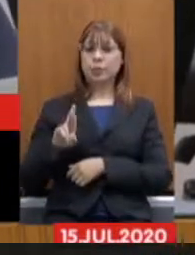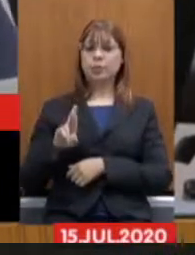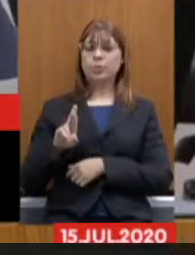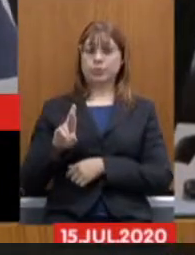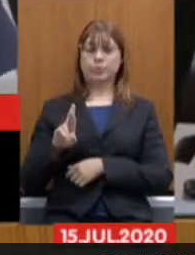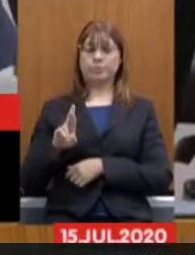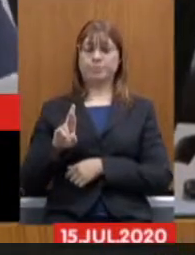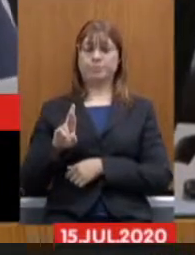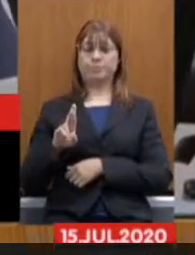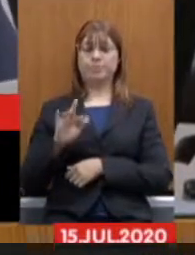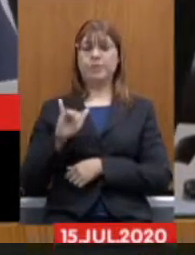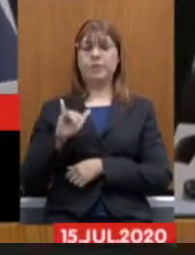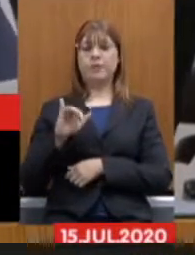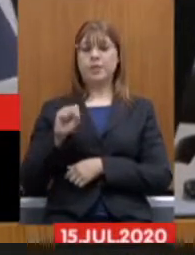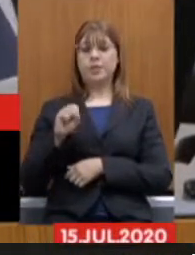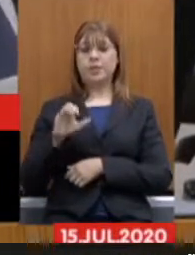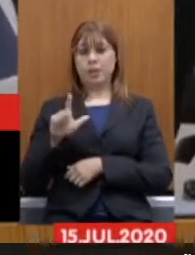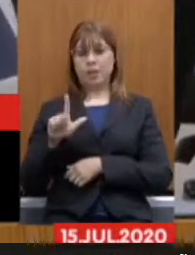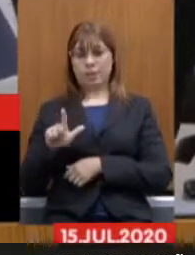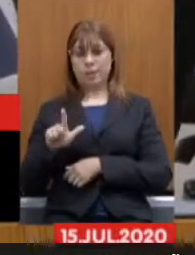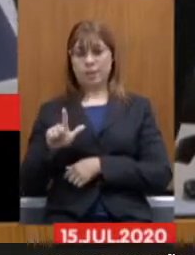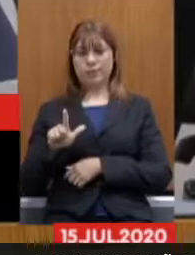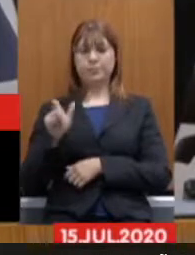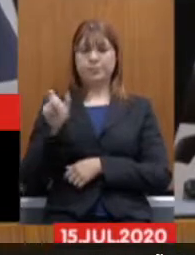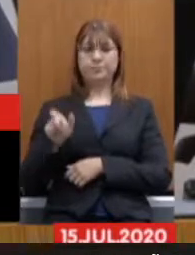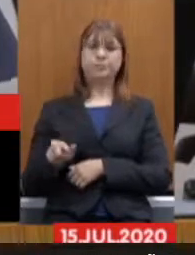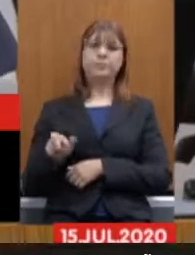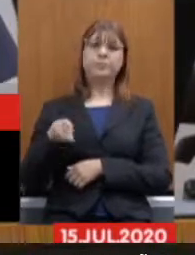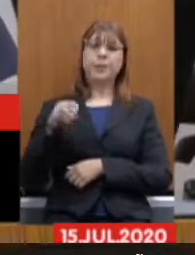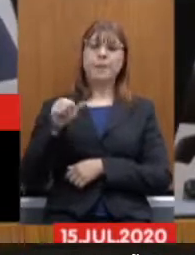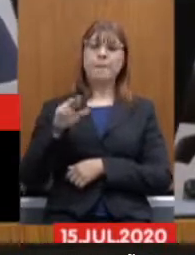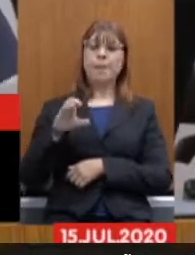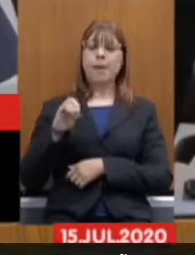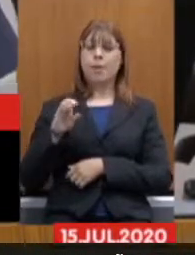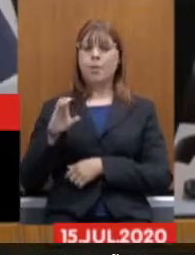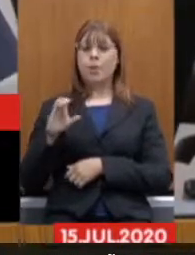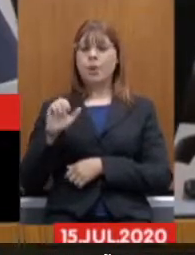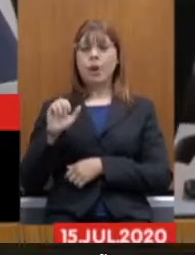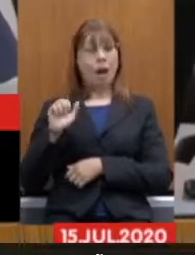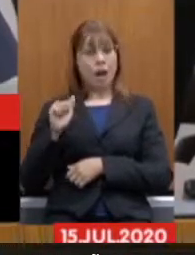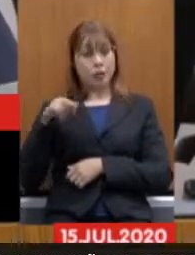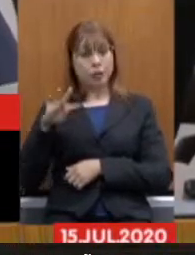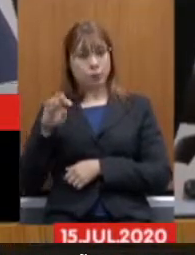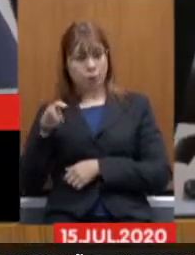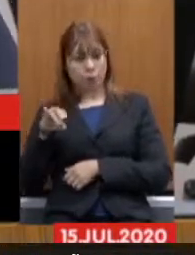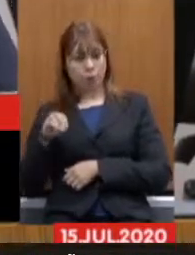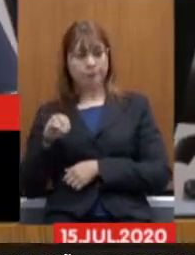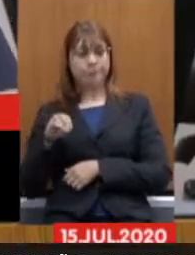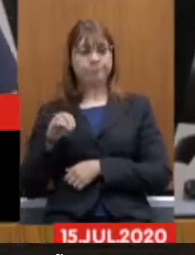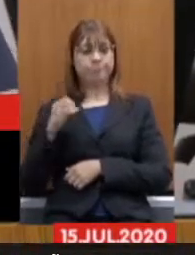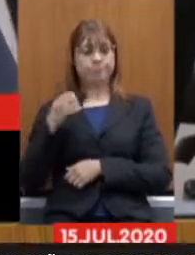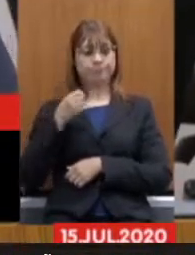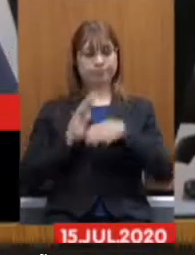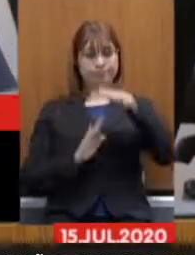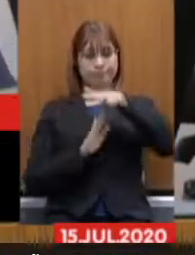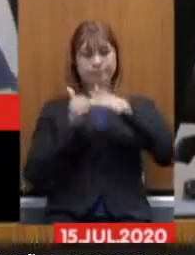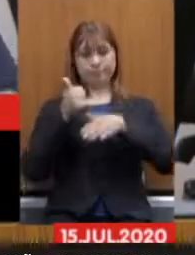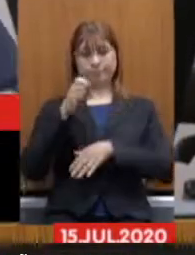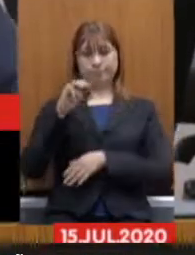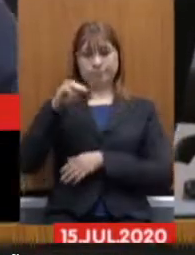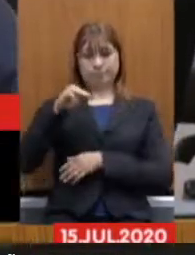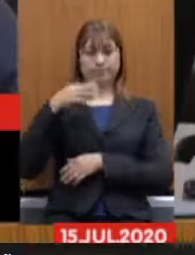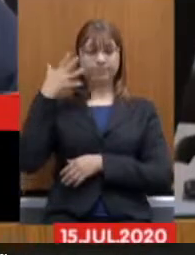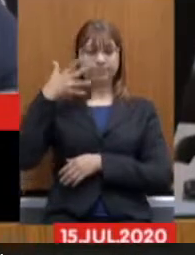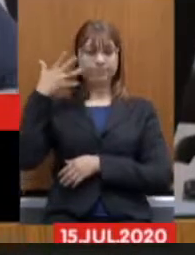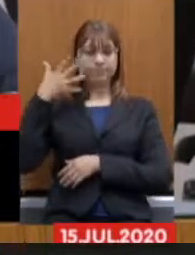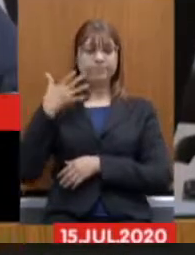gerais ilustríssimo senhor marco antonio couto que disporá de 15 minutos para sua exposição registra que presente